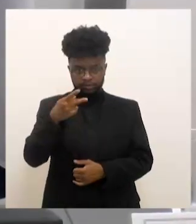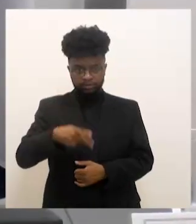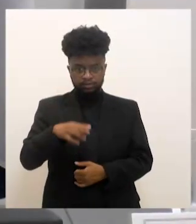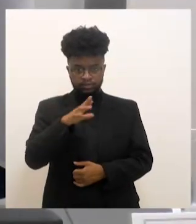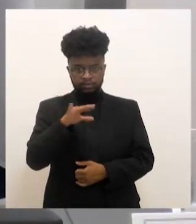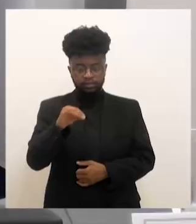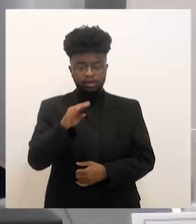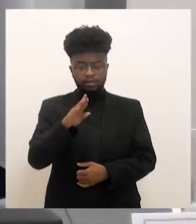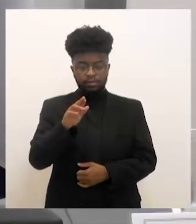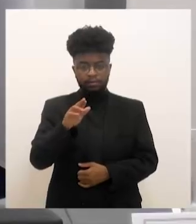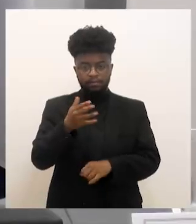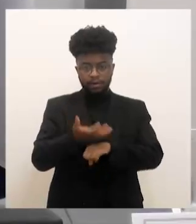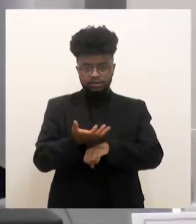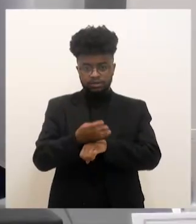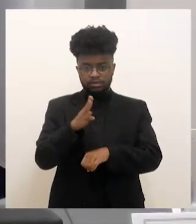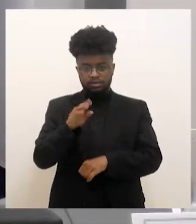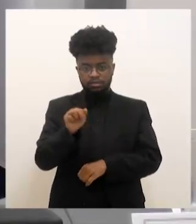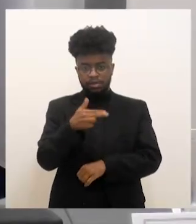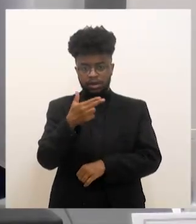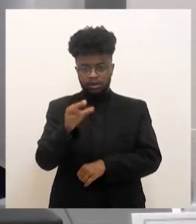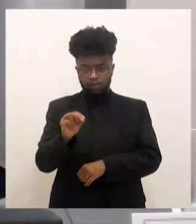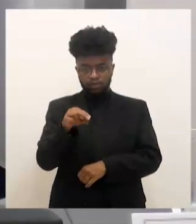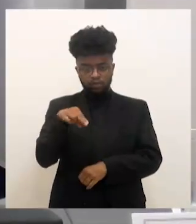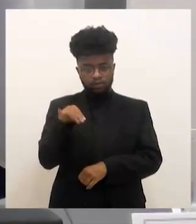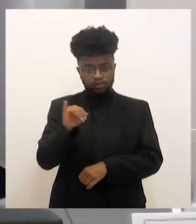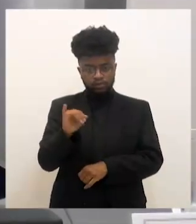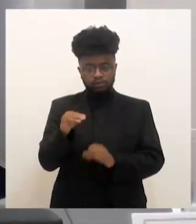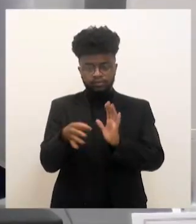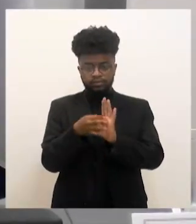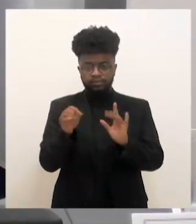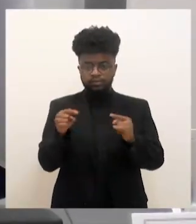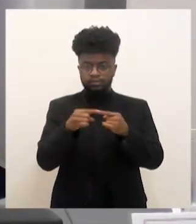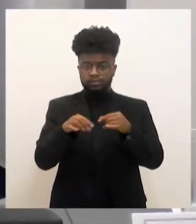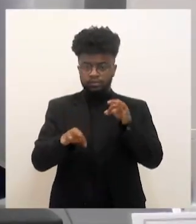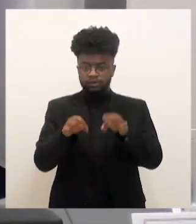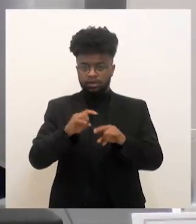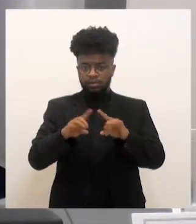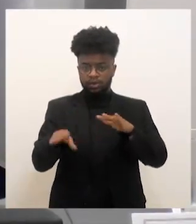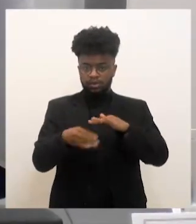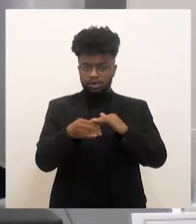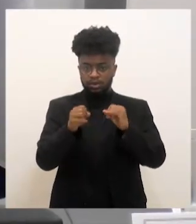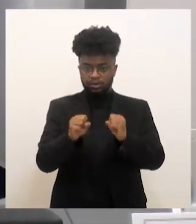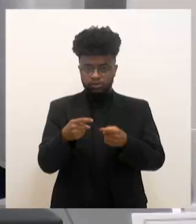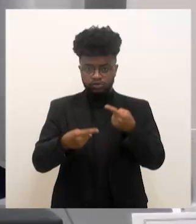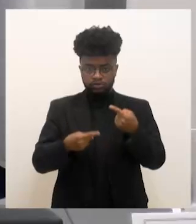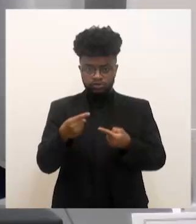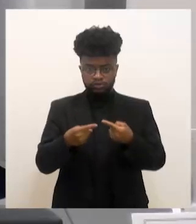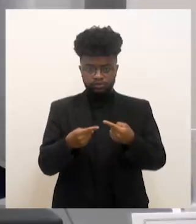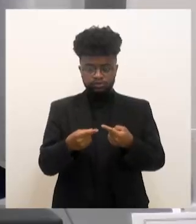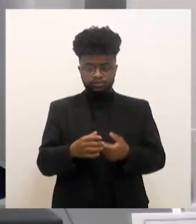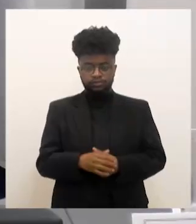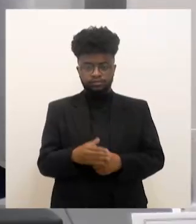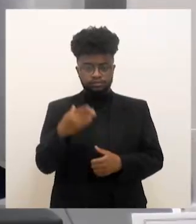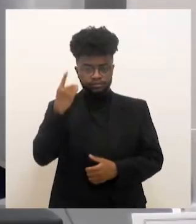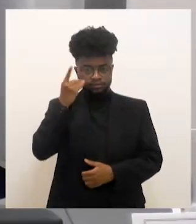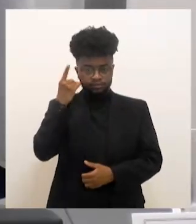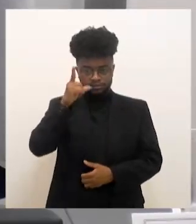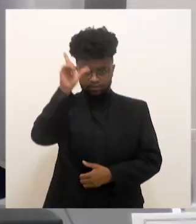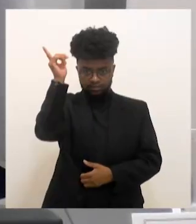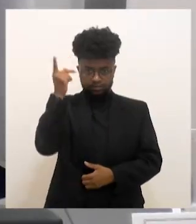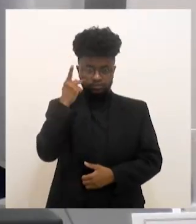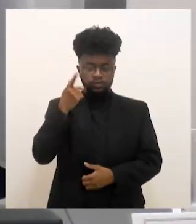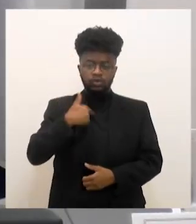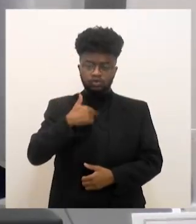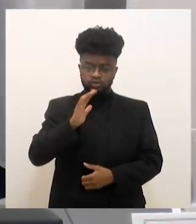de Tinguá, em Nova Iguaçu. Parecer do deputado Chico Machado pela juridicidade com emendas. Em discussão. Presidente... Para discutir, deputado Luiz Paulo. Eu